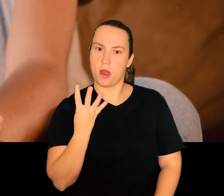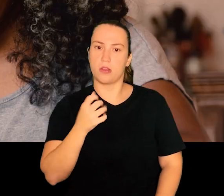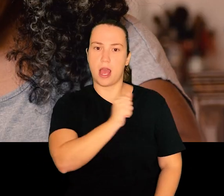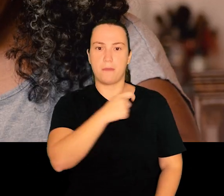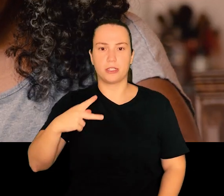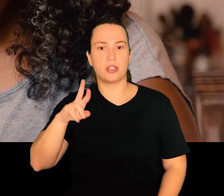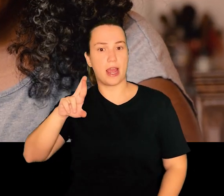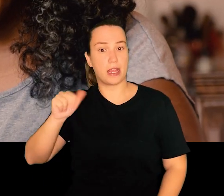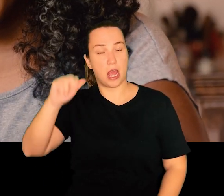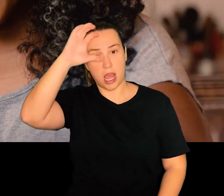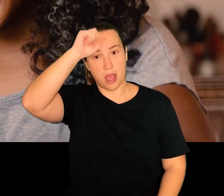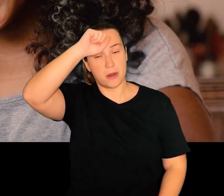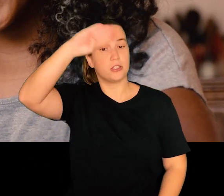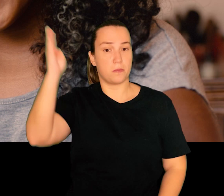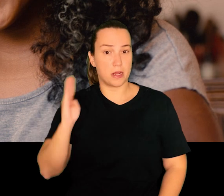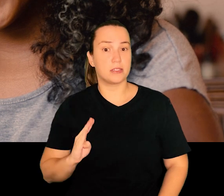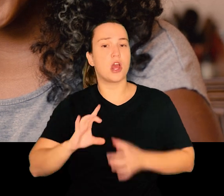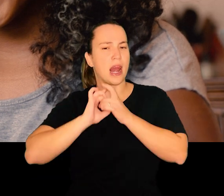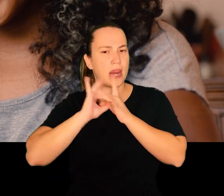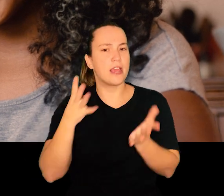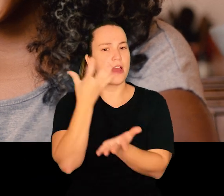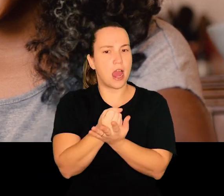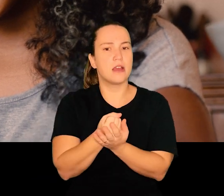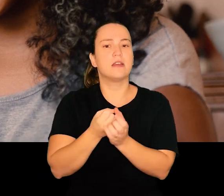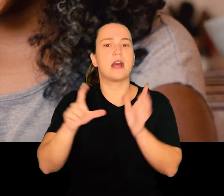4. O aplicativo RA Aprende Brasil está